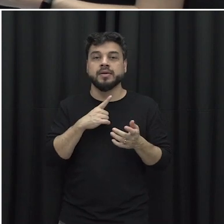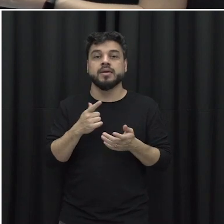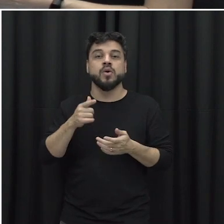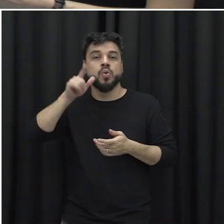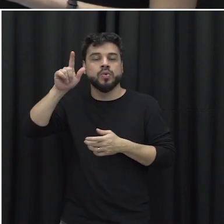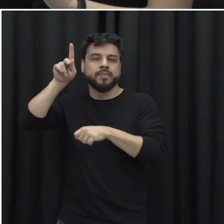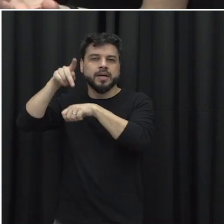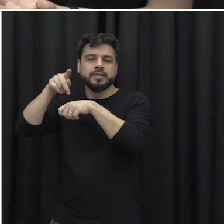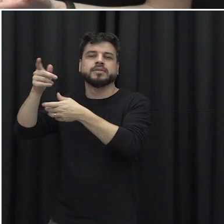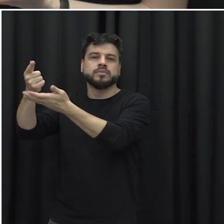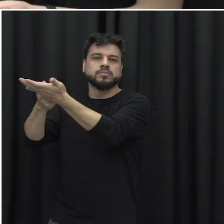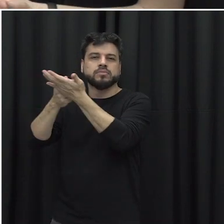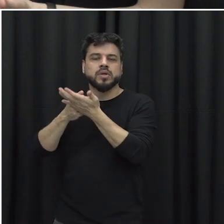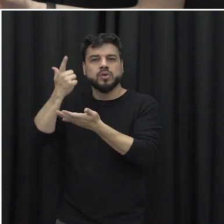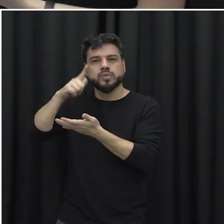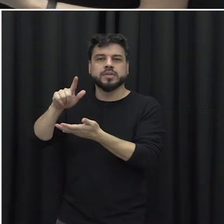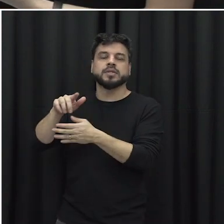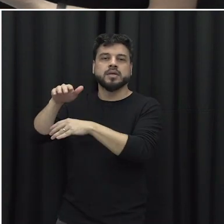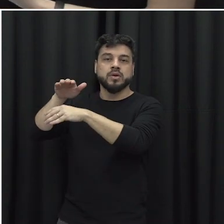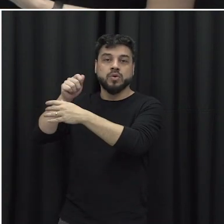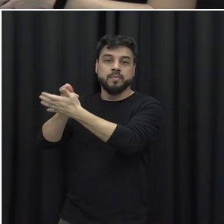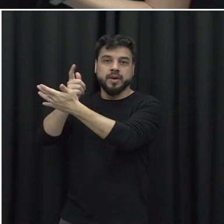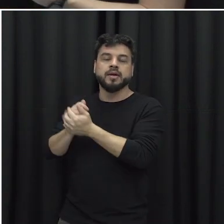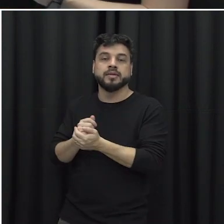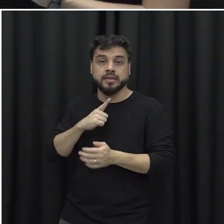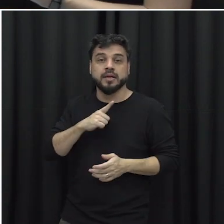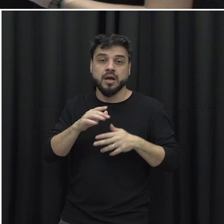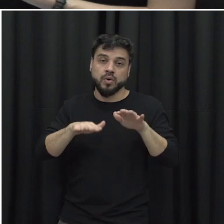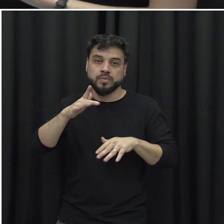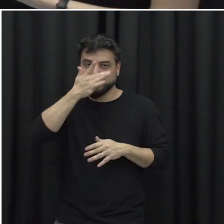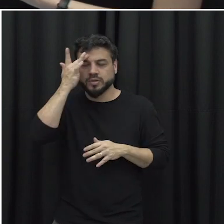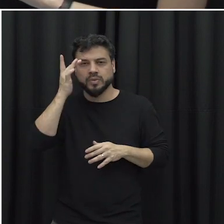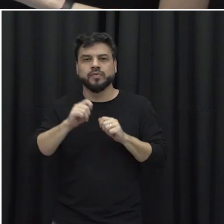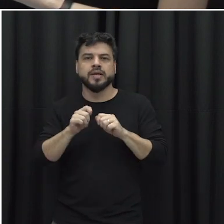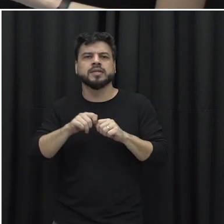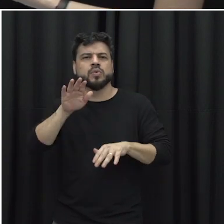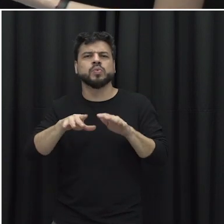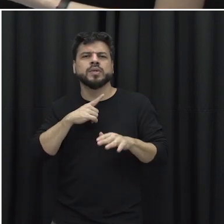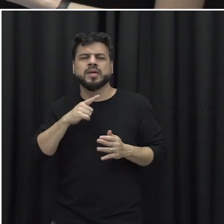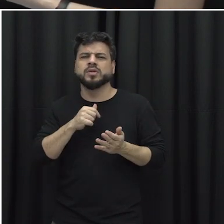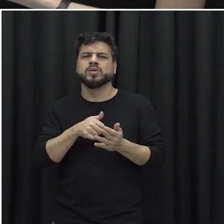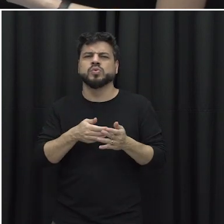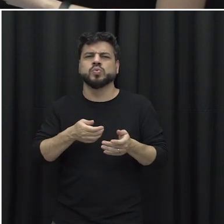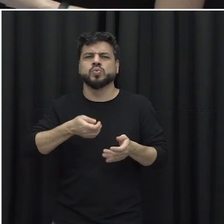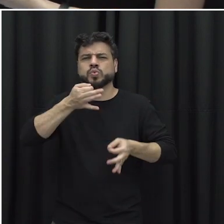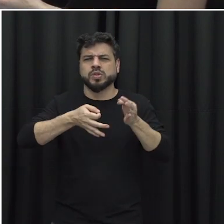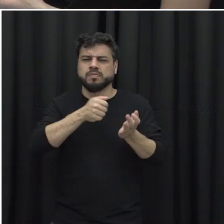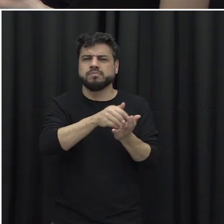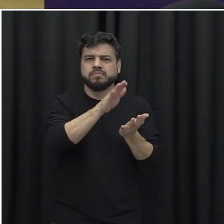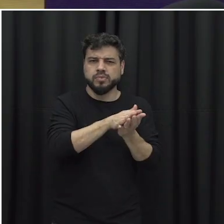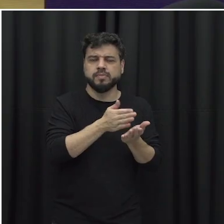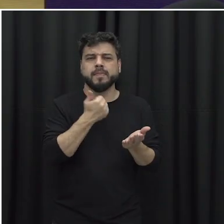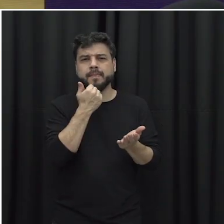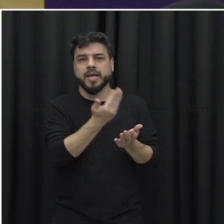forma. Muitos pacientes judicializam também, então nós temos vários pacientes que judicializam para que o próprio